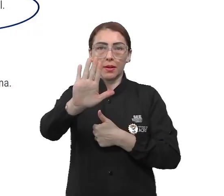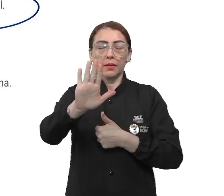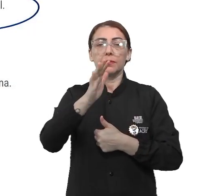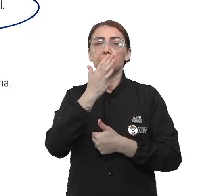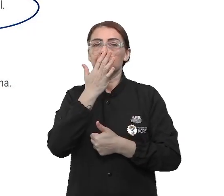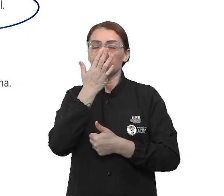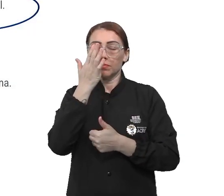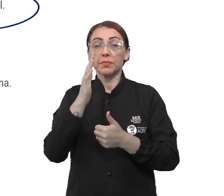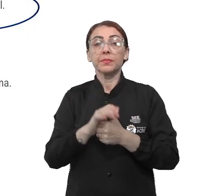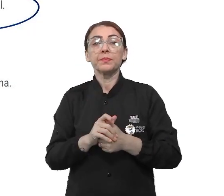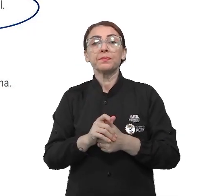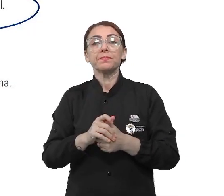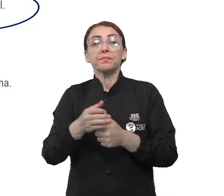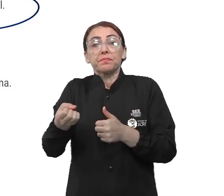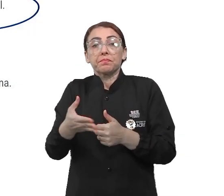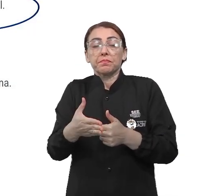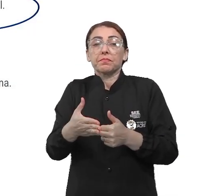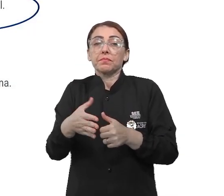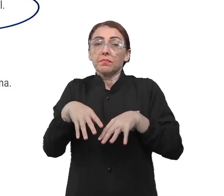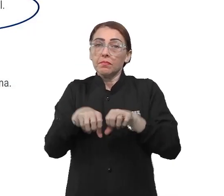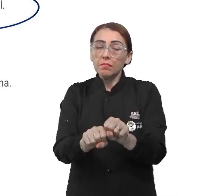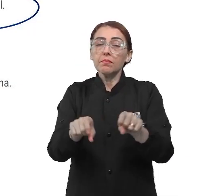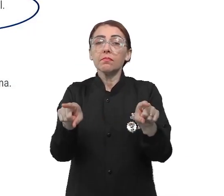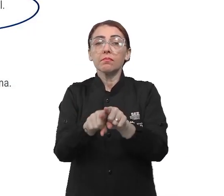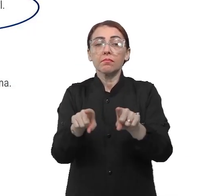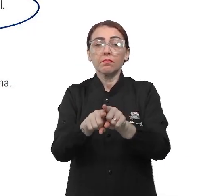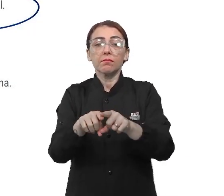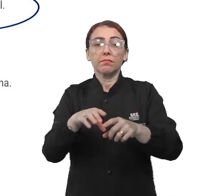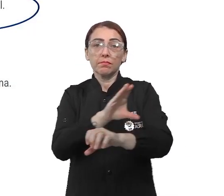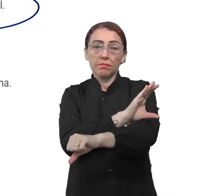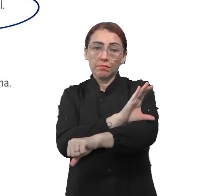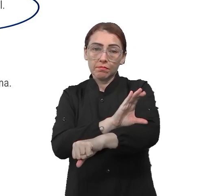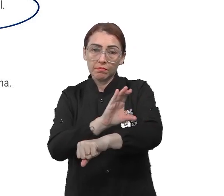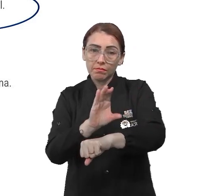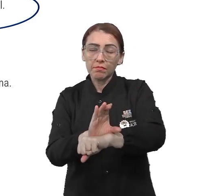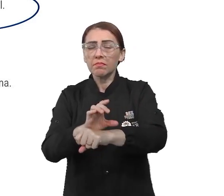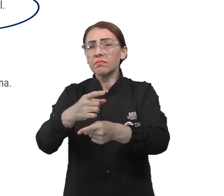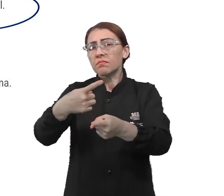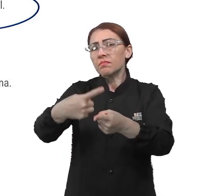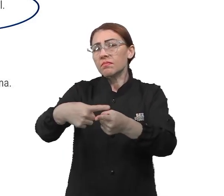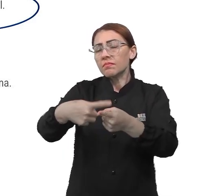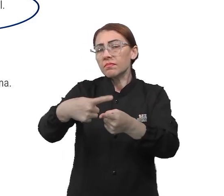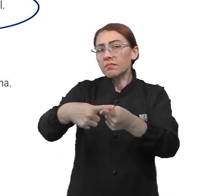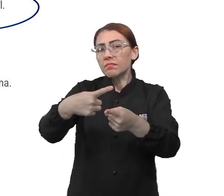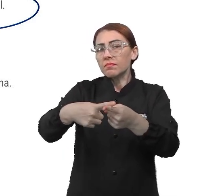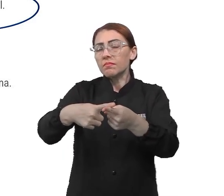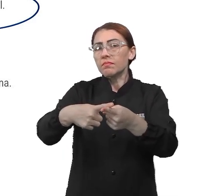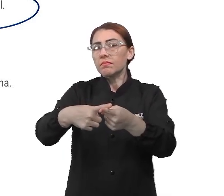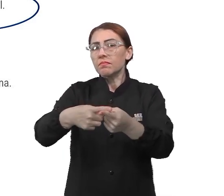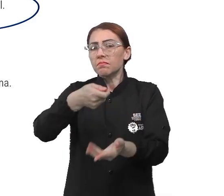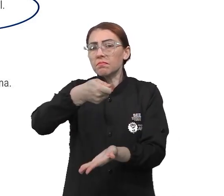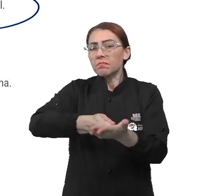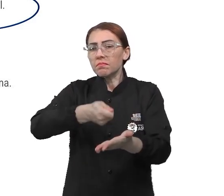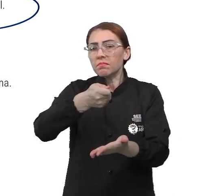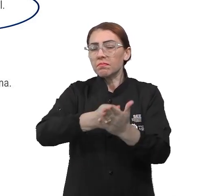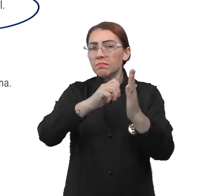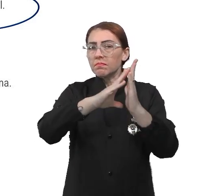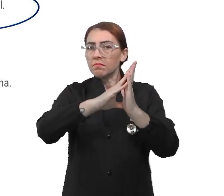Então, o neocolonialismo, ele domina também a cultura, porque ele vai impor